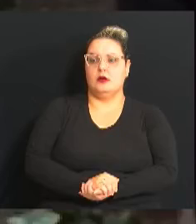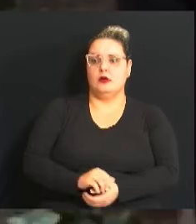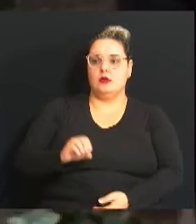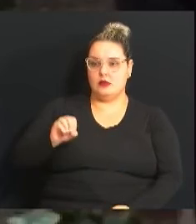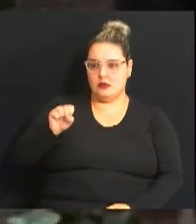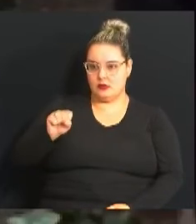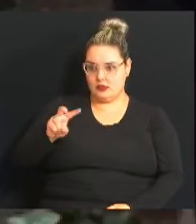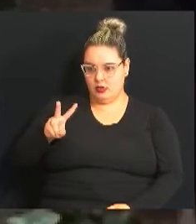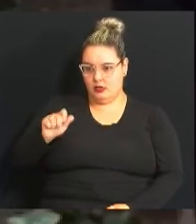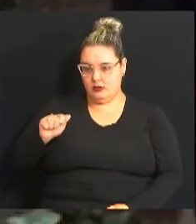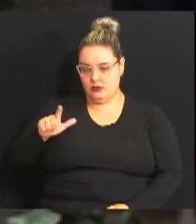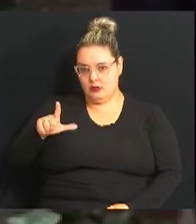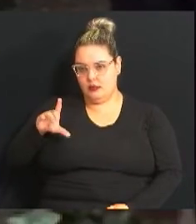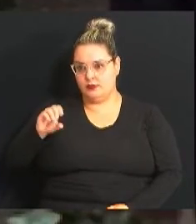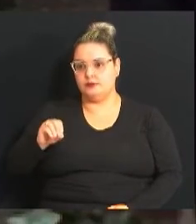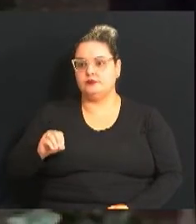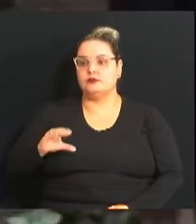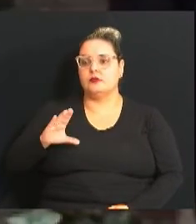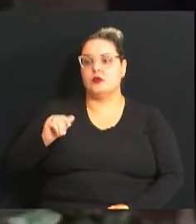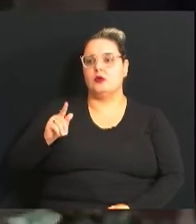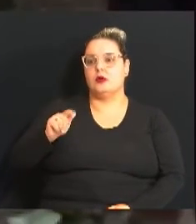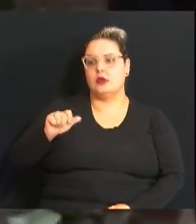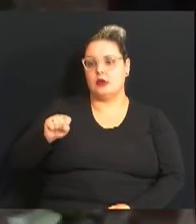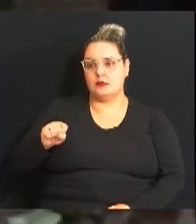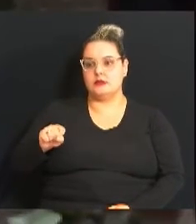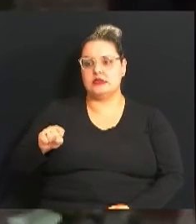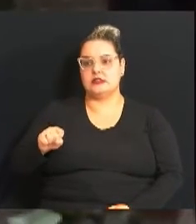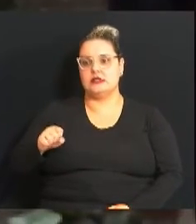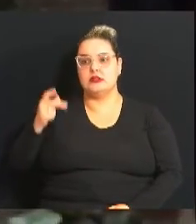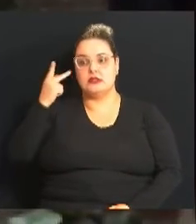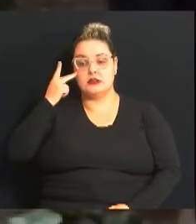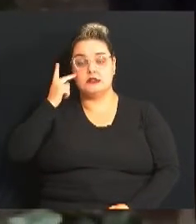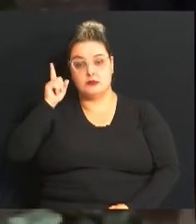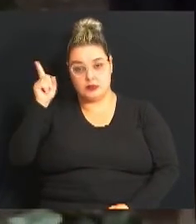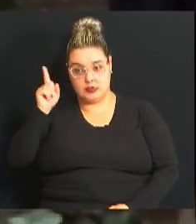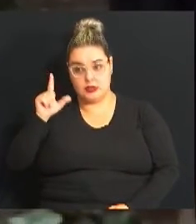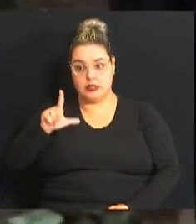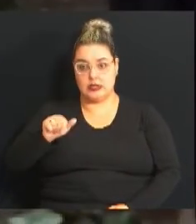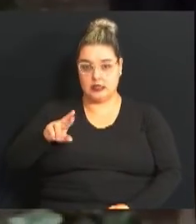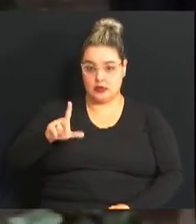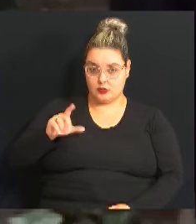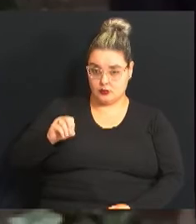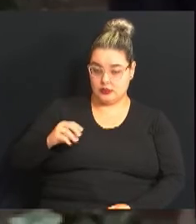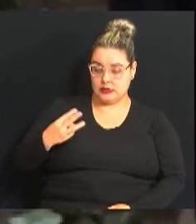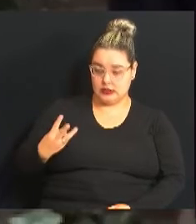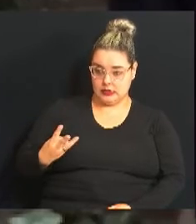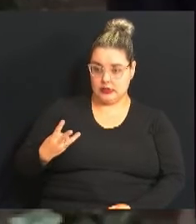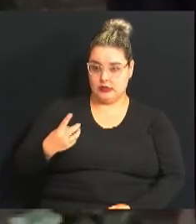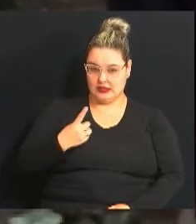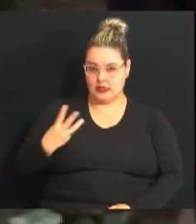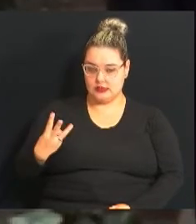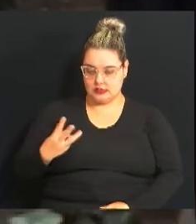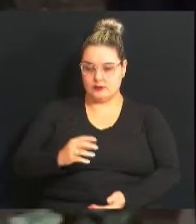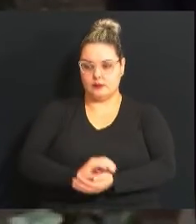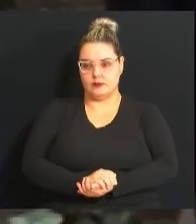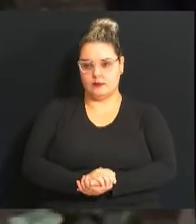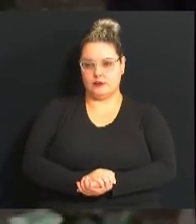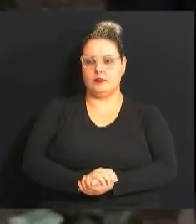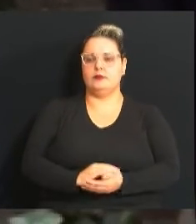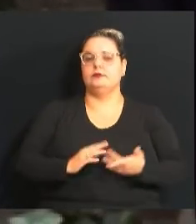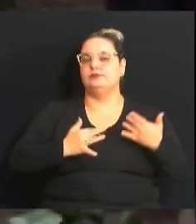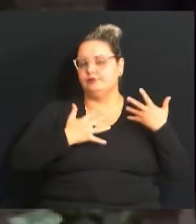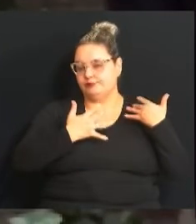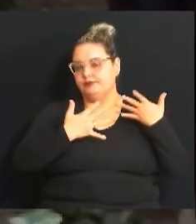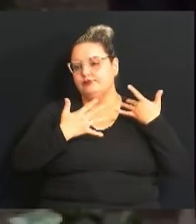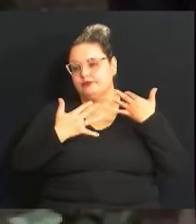no CAPS, Largo 13, lá na capital, em São Paulo. E então nós já viemos de alguns